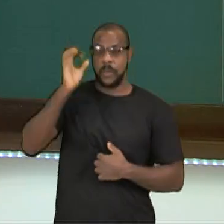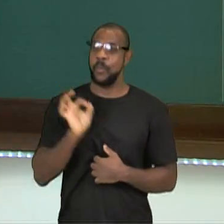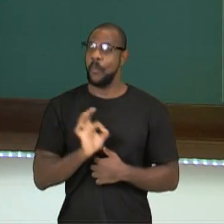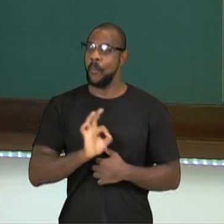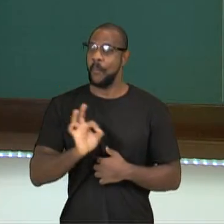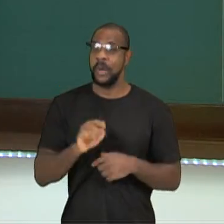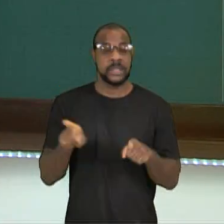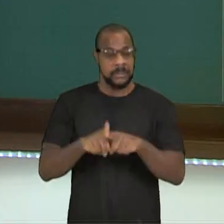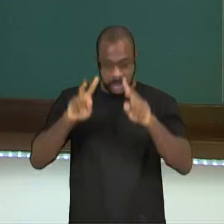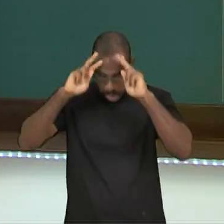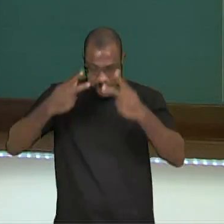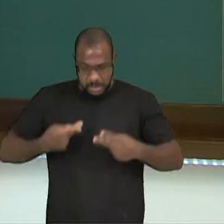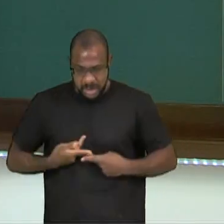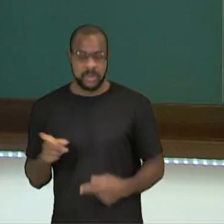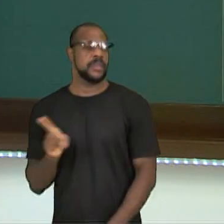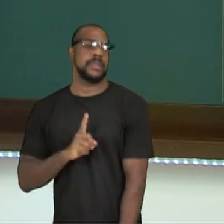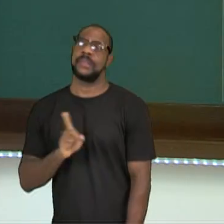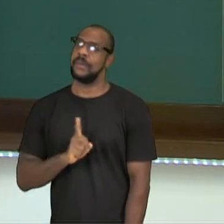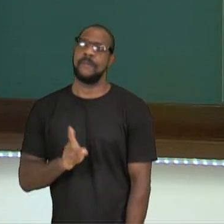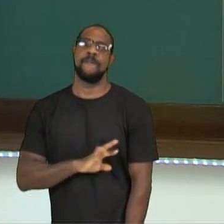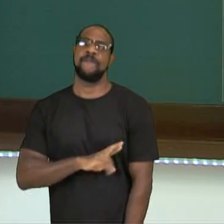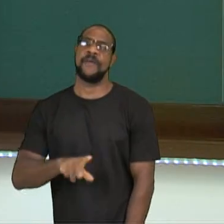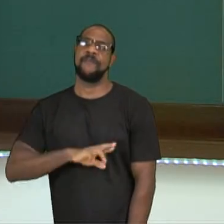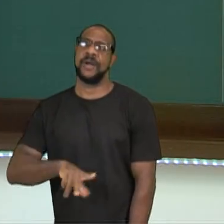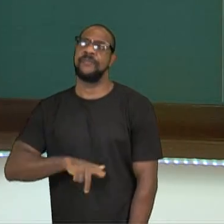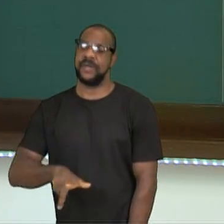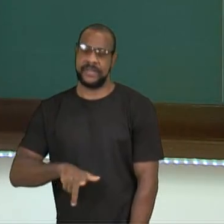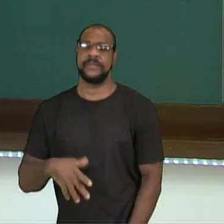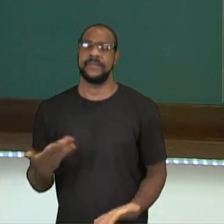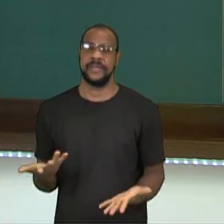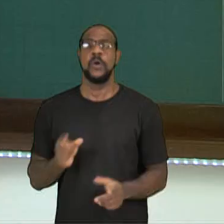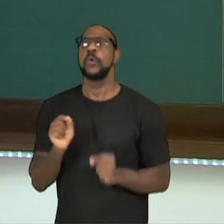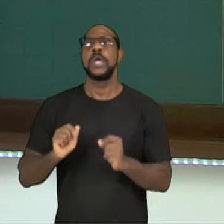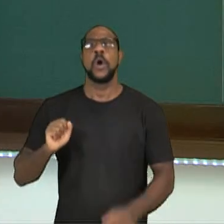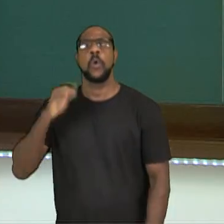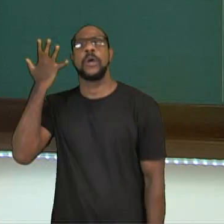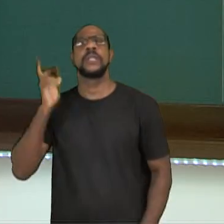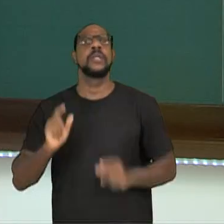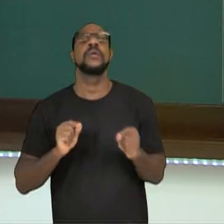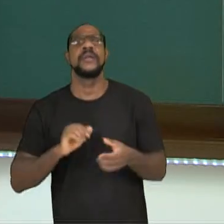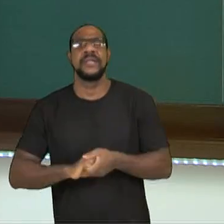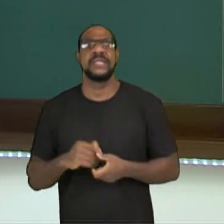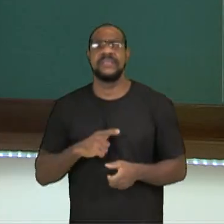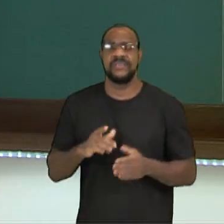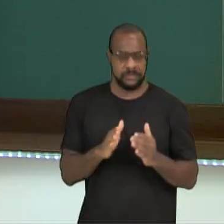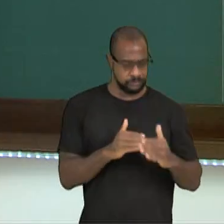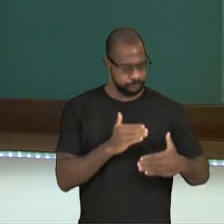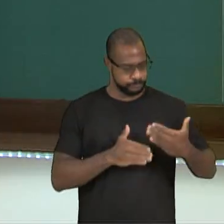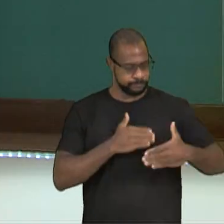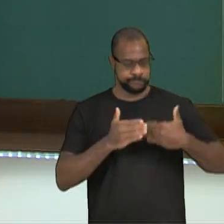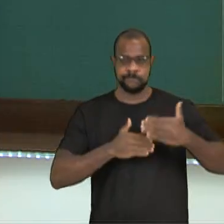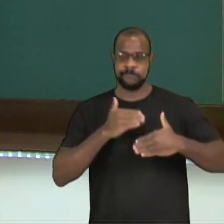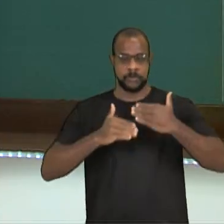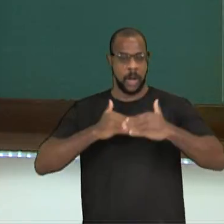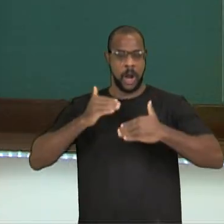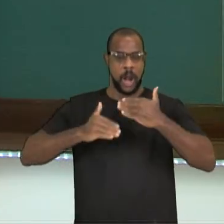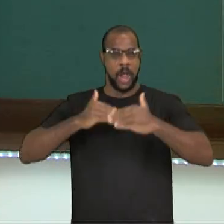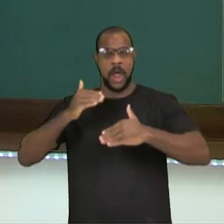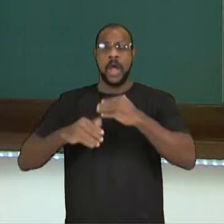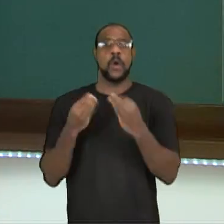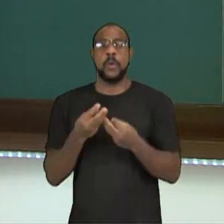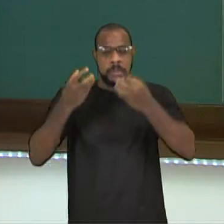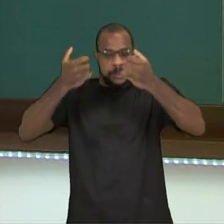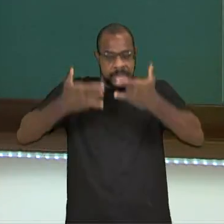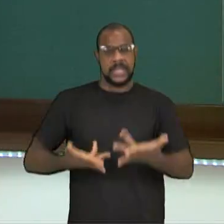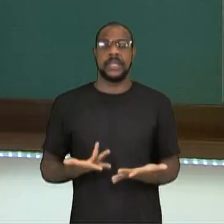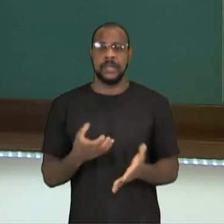não é um ser humano. Pois é. Então, o que acontece com essas espécies? Estaria numa linha evolutiva dando explicação como que chegou o